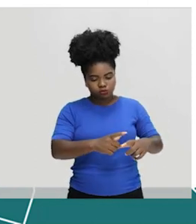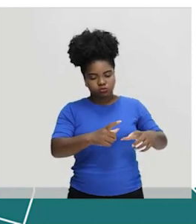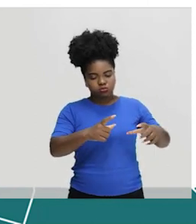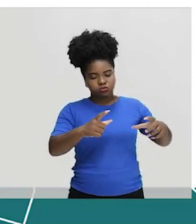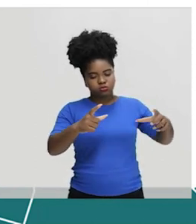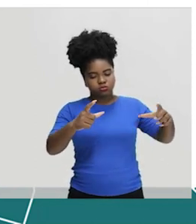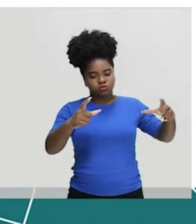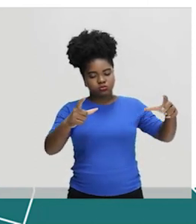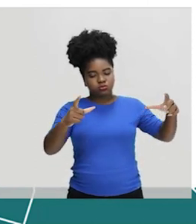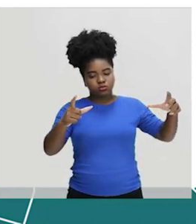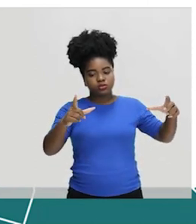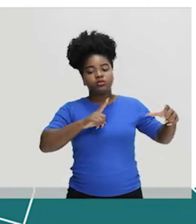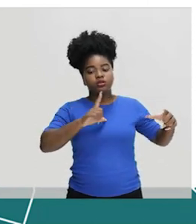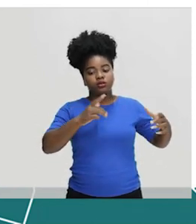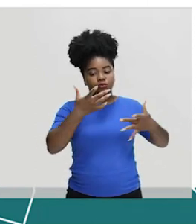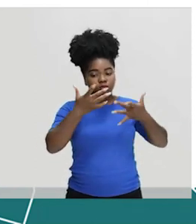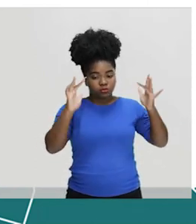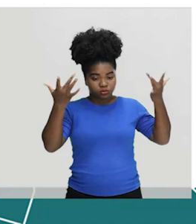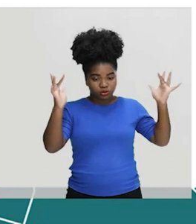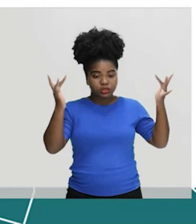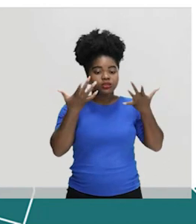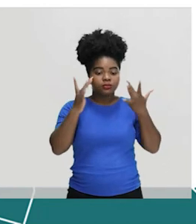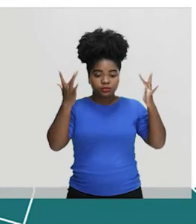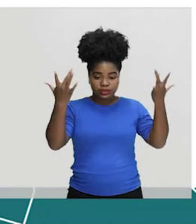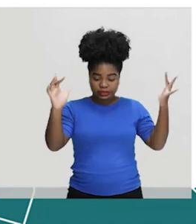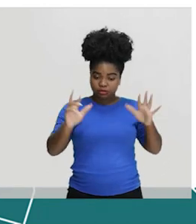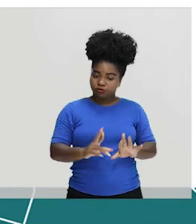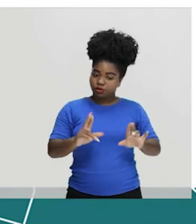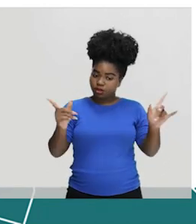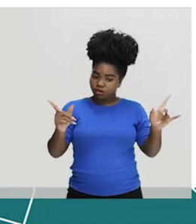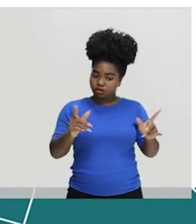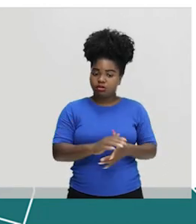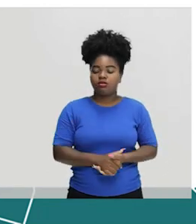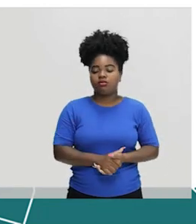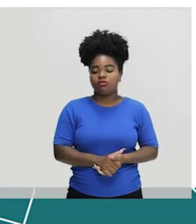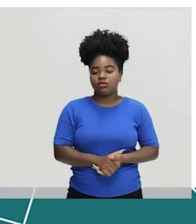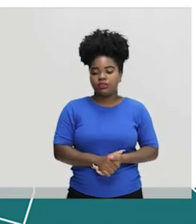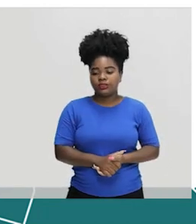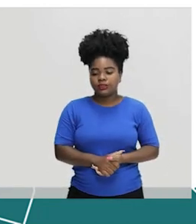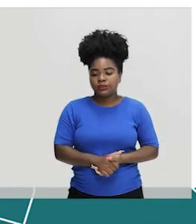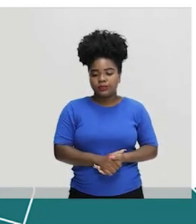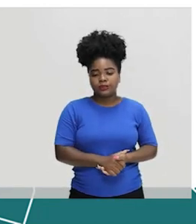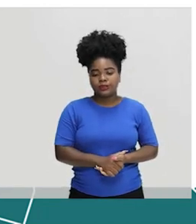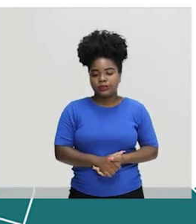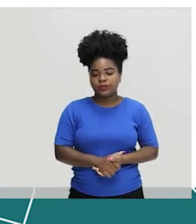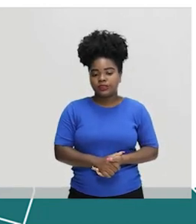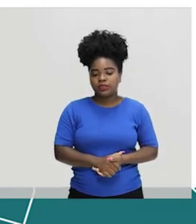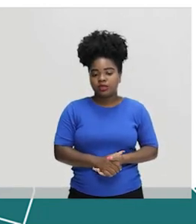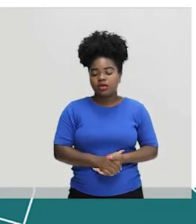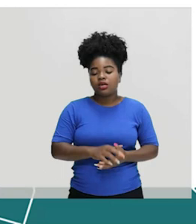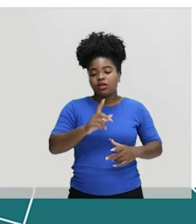menor estrela nós temos brilhos diferentes certo a estrela de maior